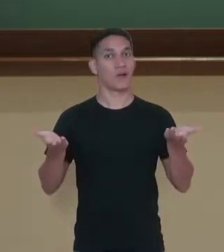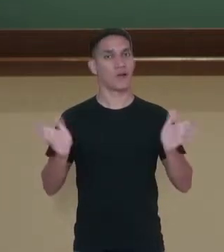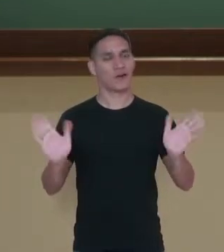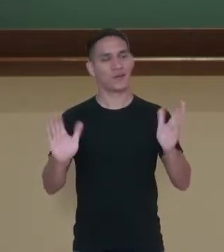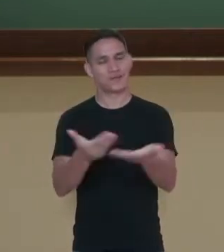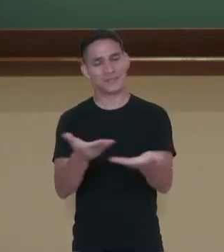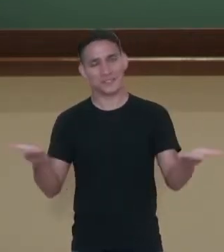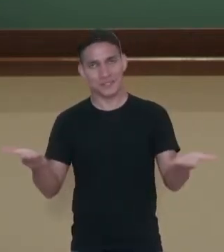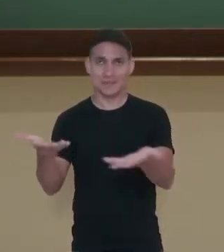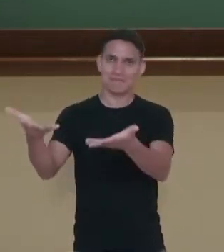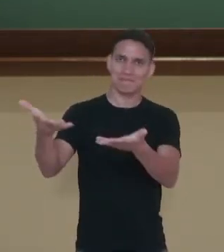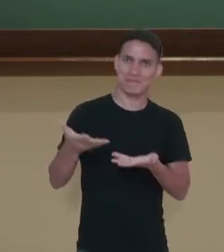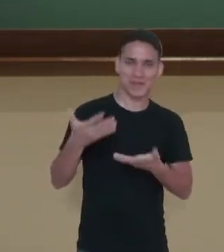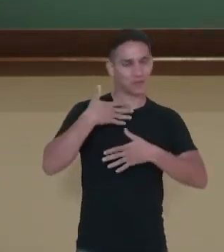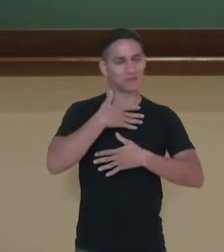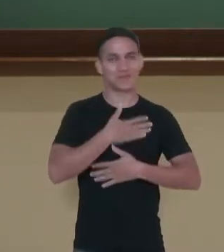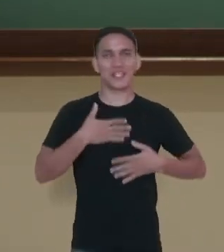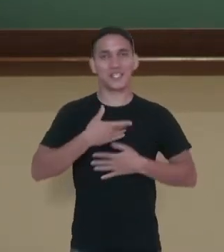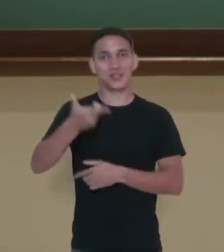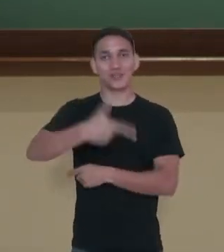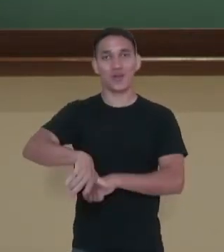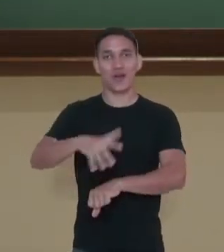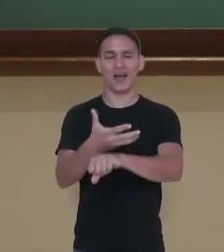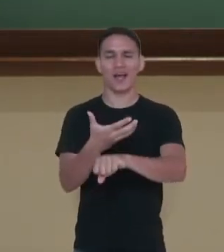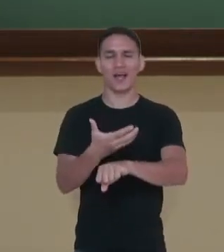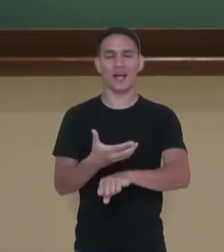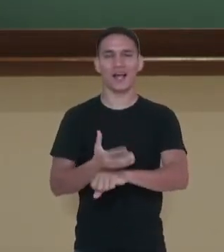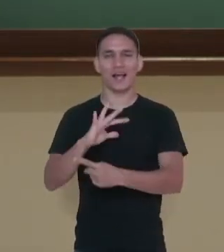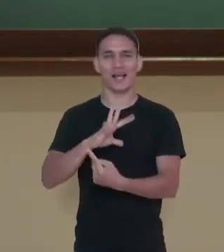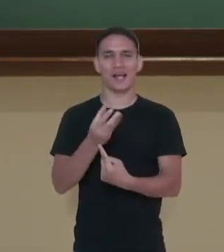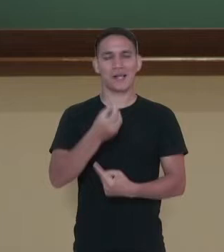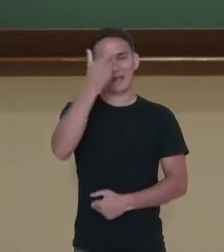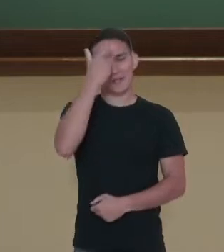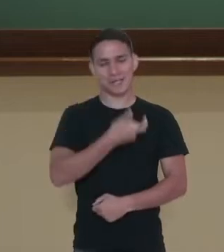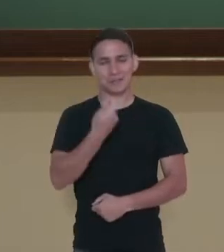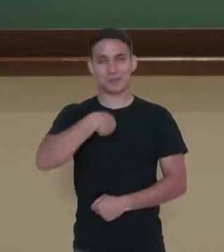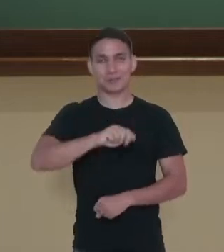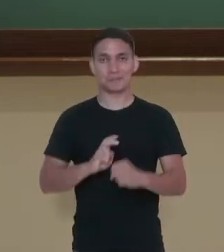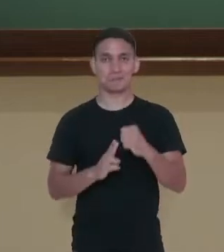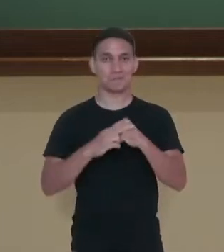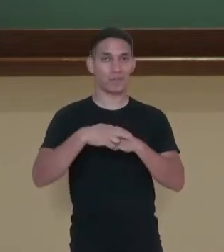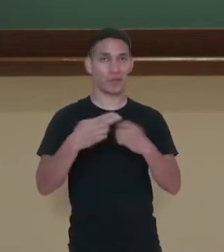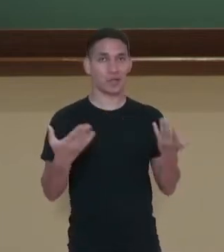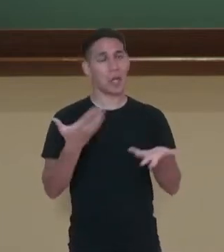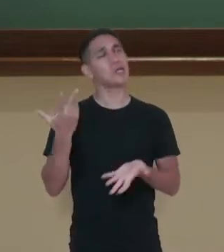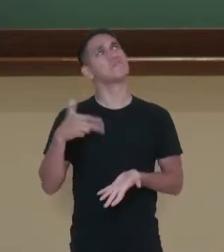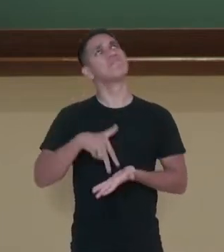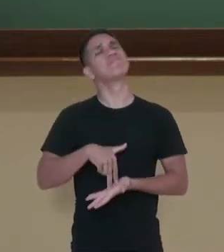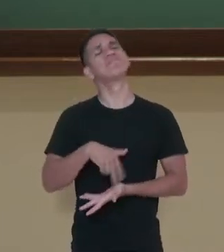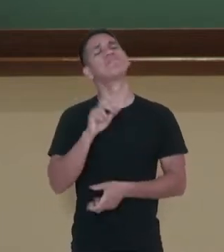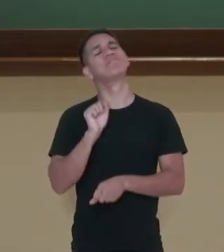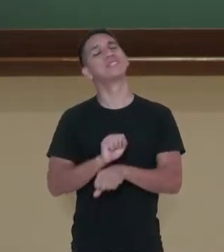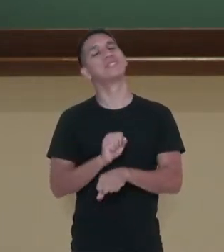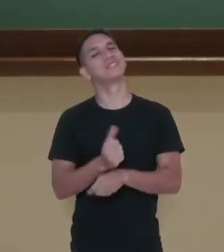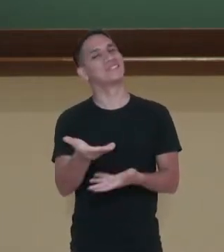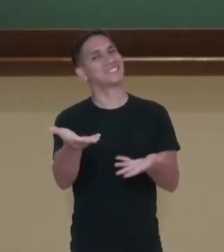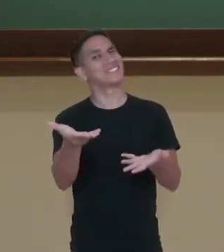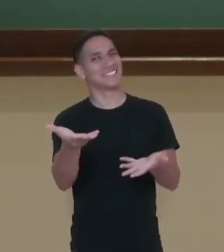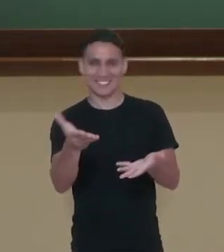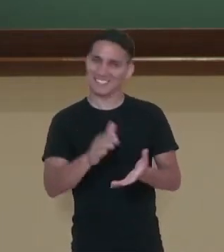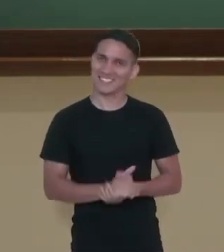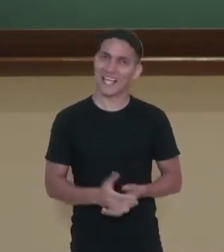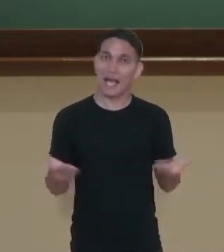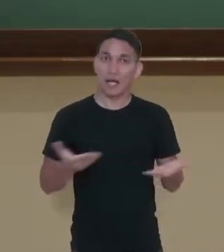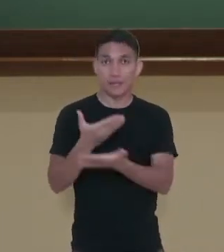Olá, sejam bem-vindos a mais uma aula de arte. Eu sou o professor Roberval Carvalho e eu estava aqui esperando você. E nossa